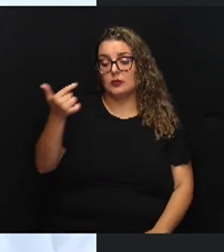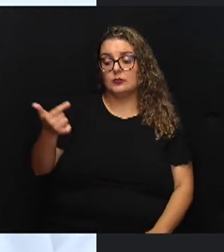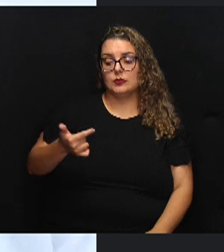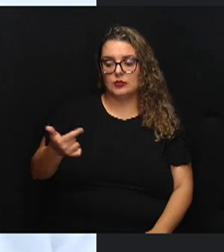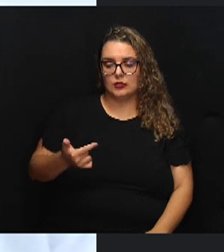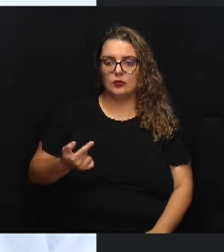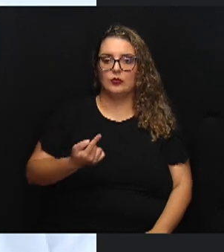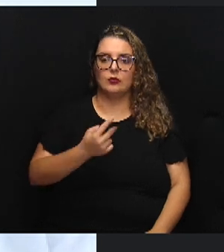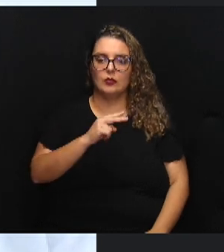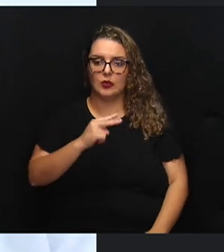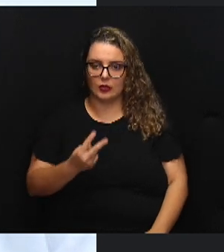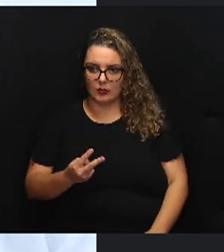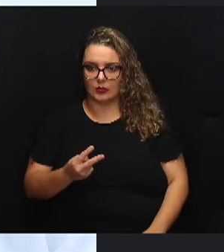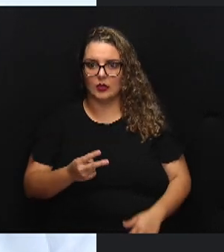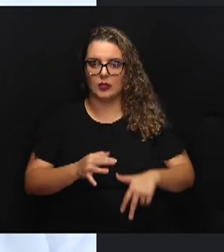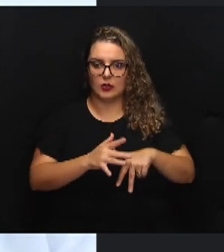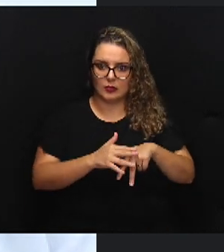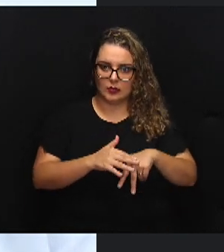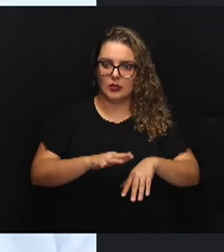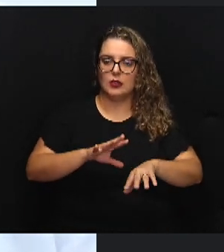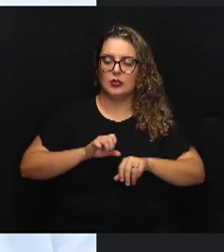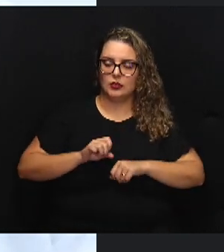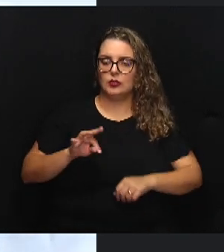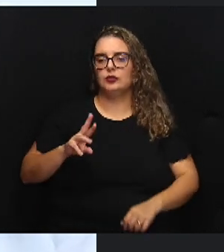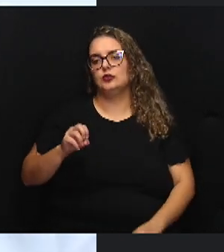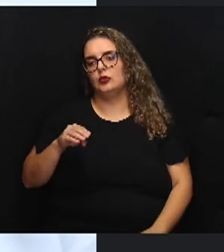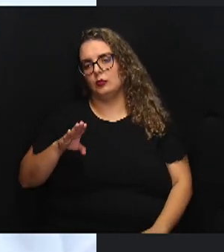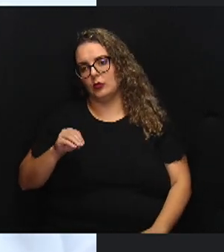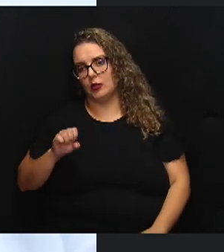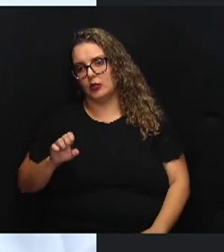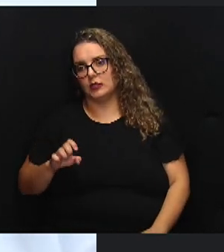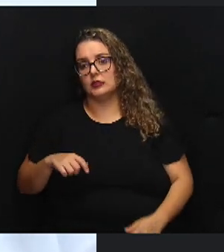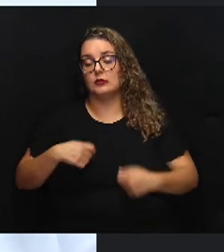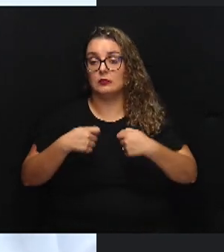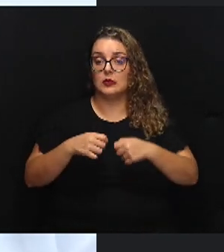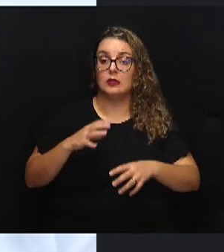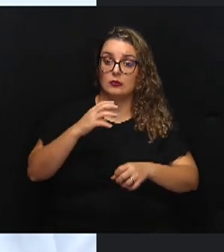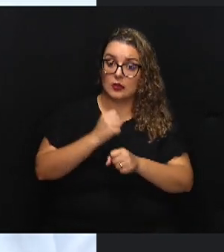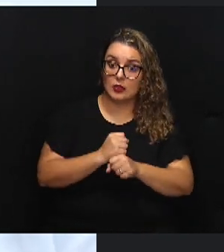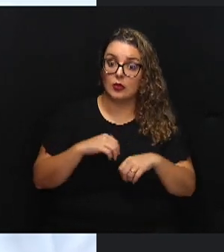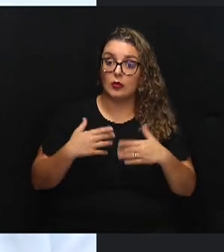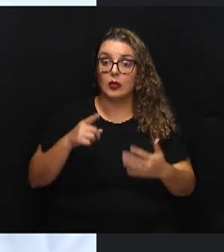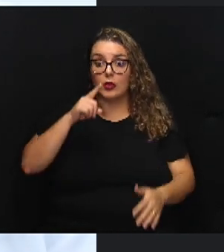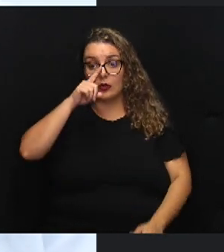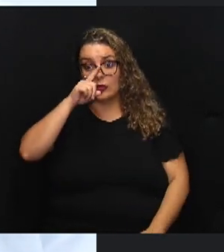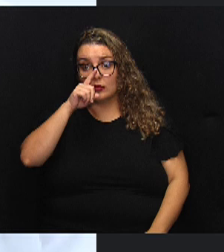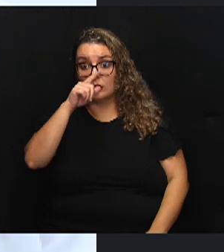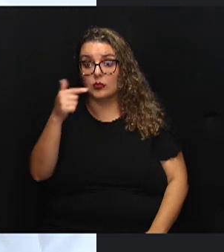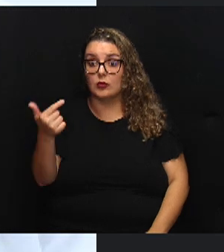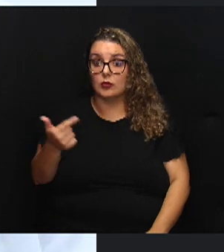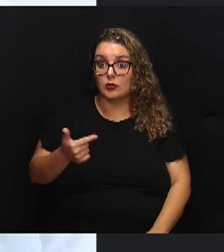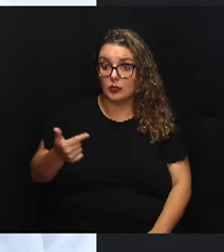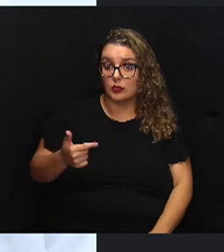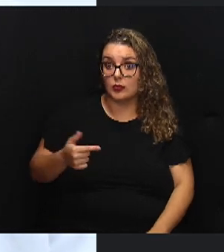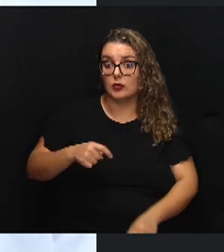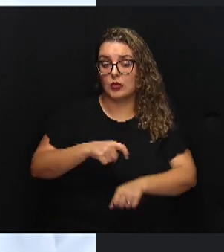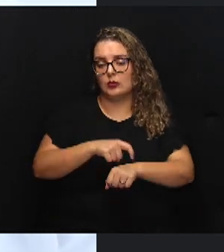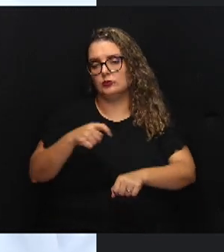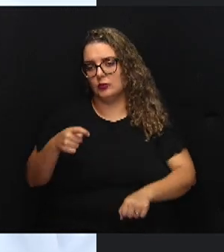Uma vez que o indivíduo já teve a trombose, a gente precisa calcular qual é o risco dele ter um segundo